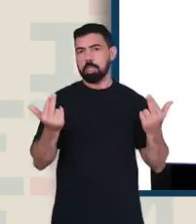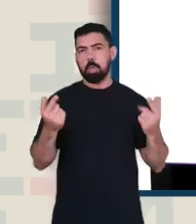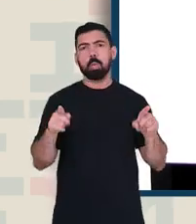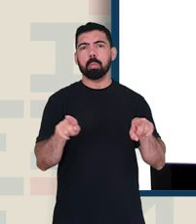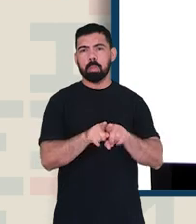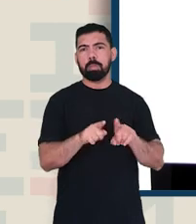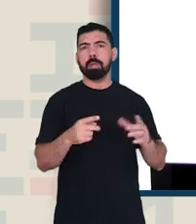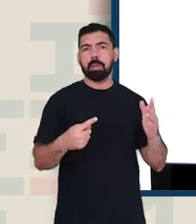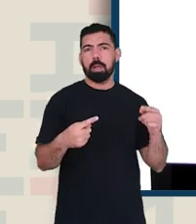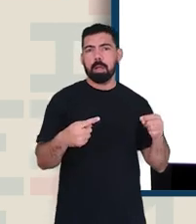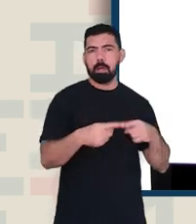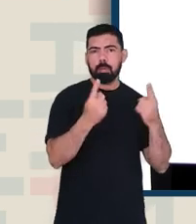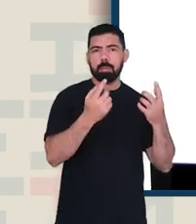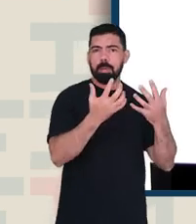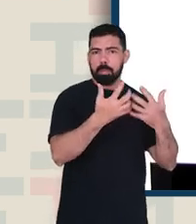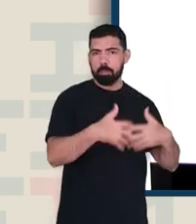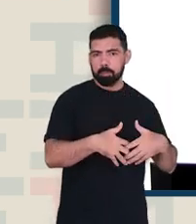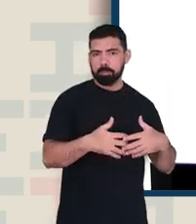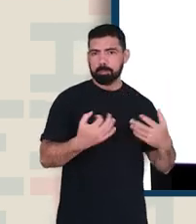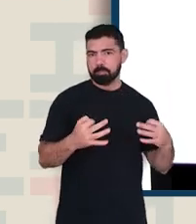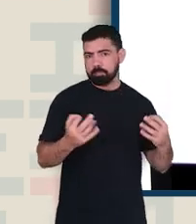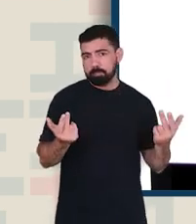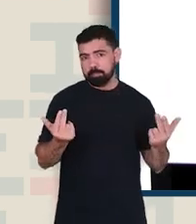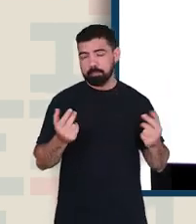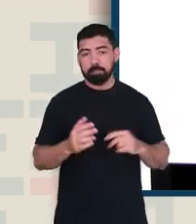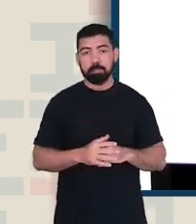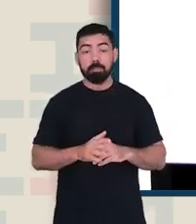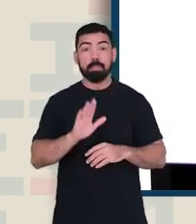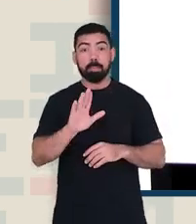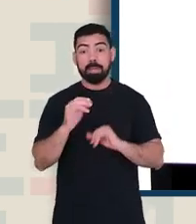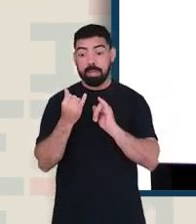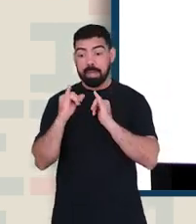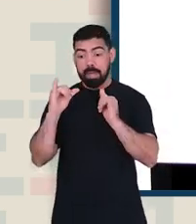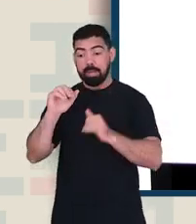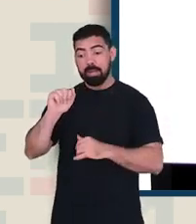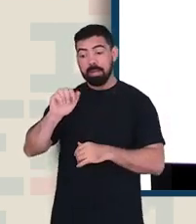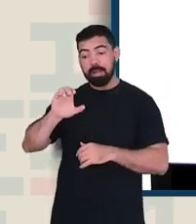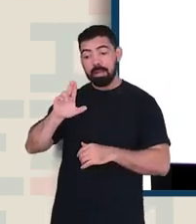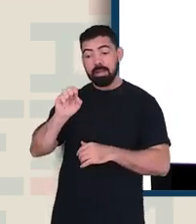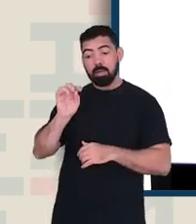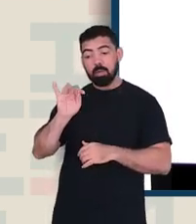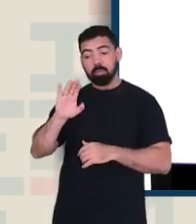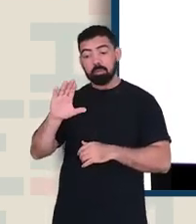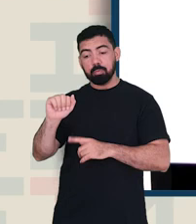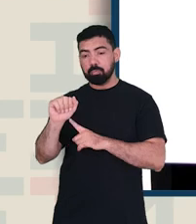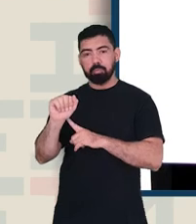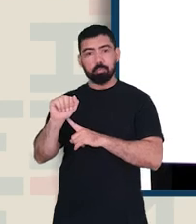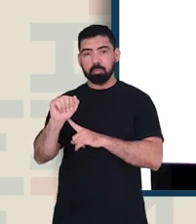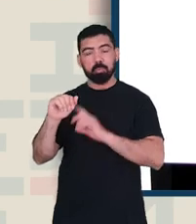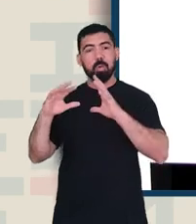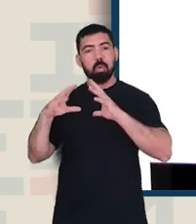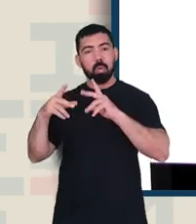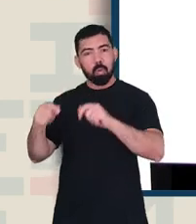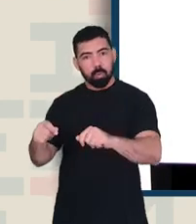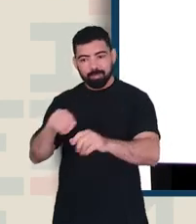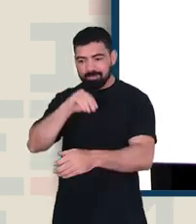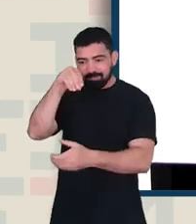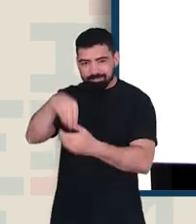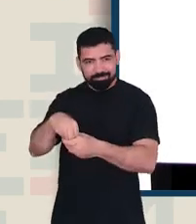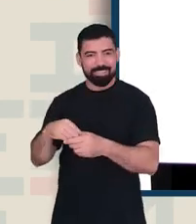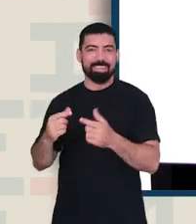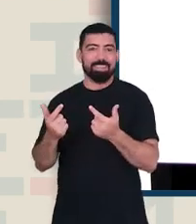com a harmonia. Pois bem, na eletroacústica, tudo isto pode não